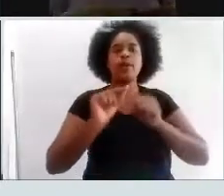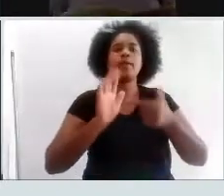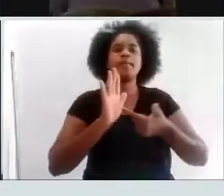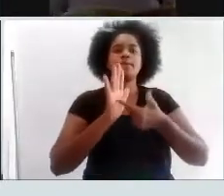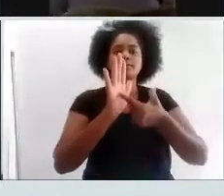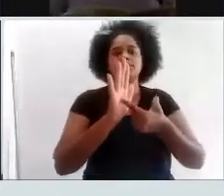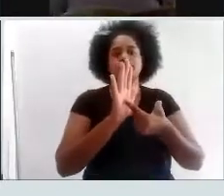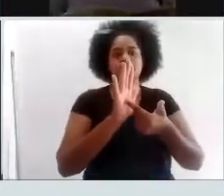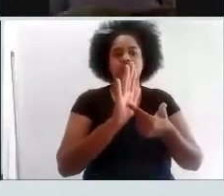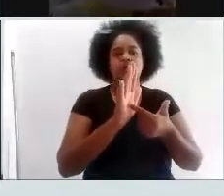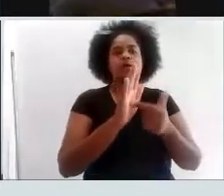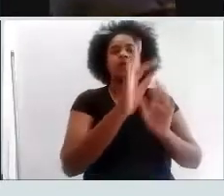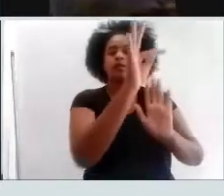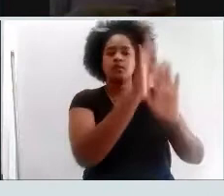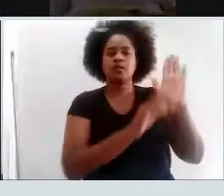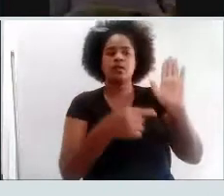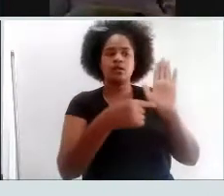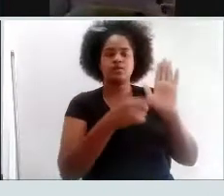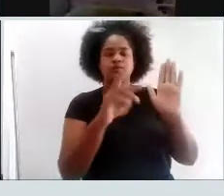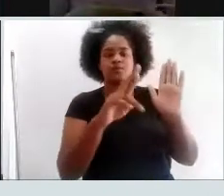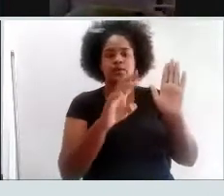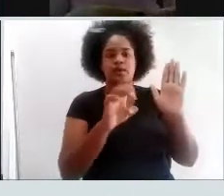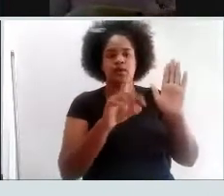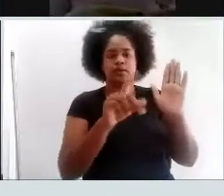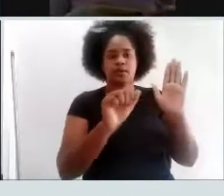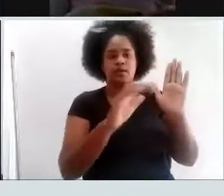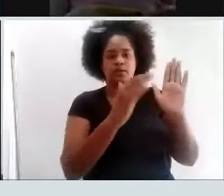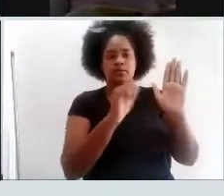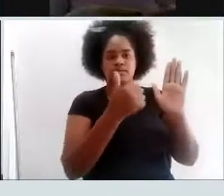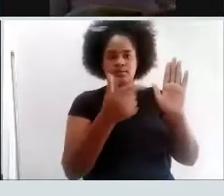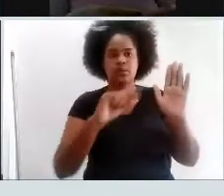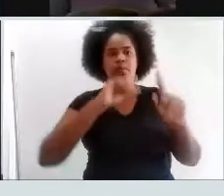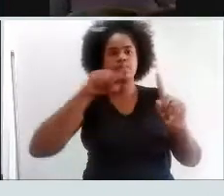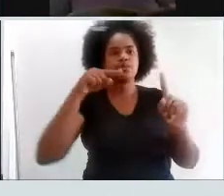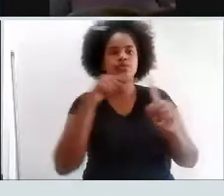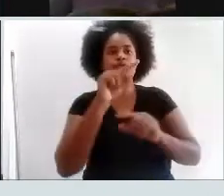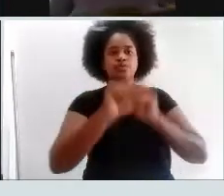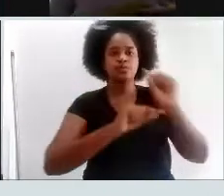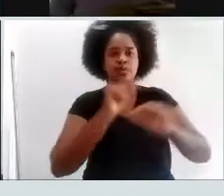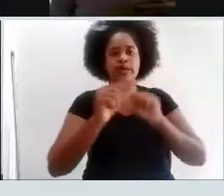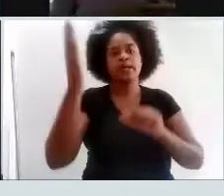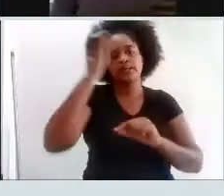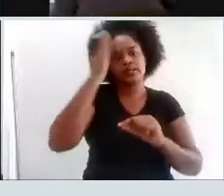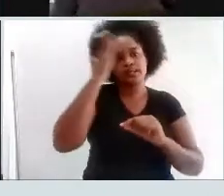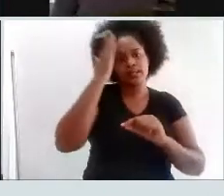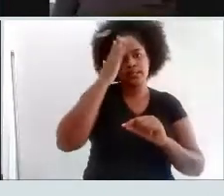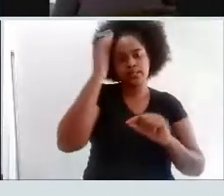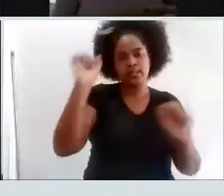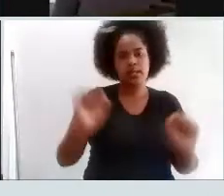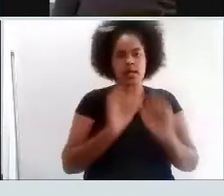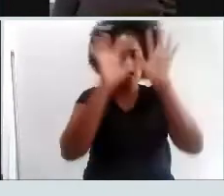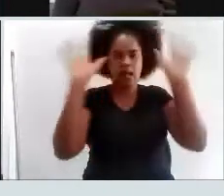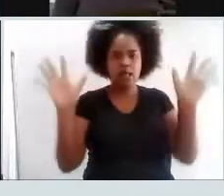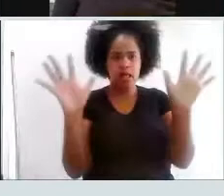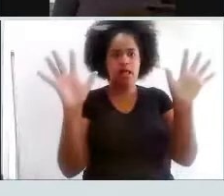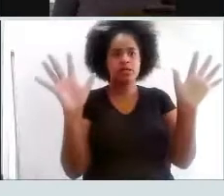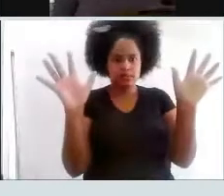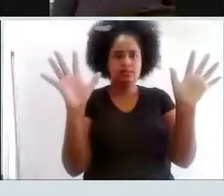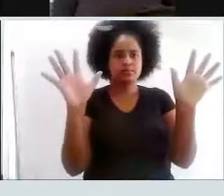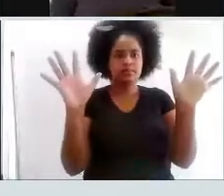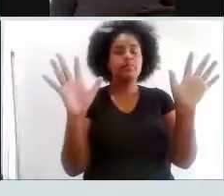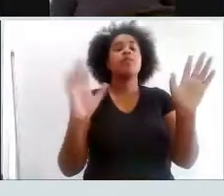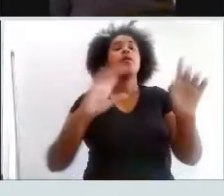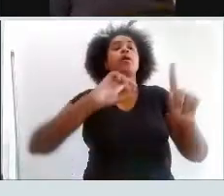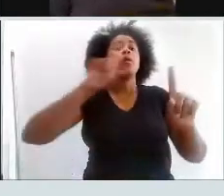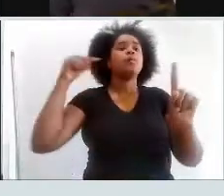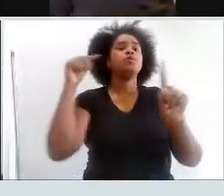né? Todo um processo de análise para a gente entender o que a gente quer mostrar para o leitor, porque no momento que a gente também seleciona aqueles argumentos, a